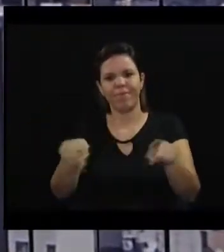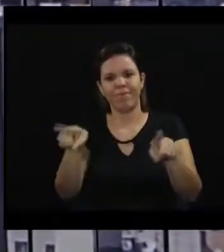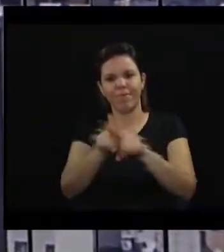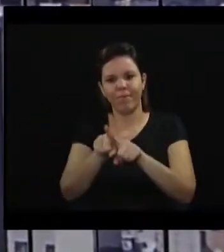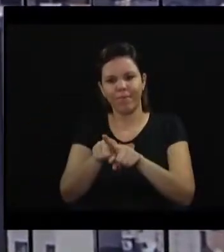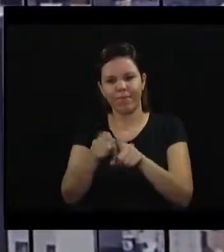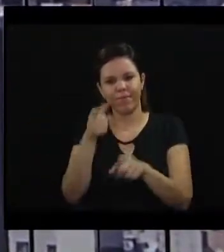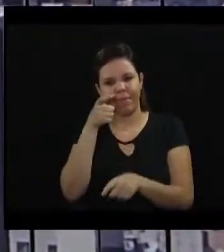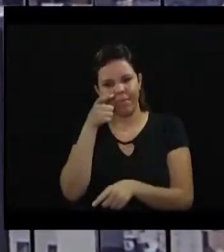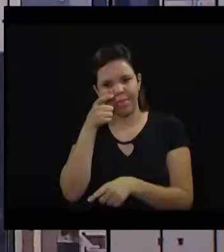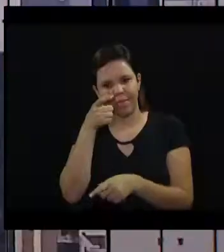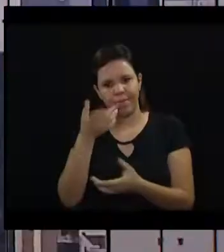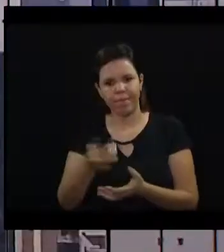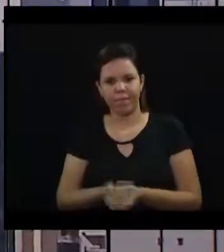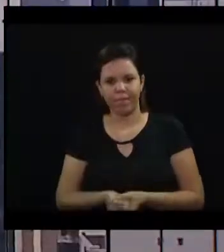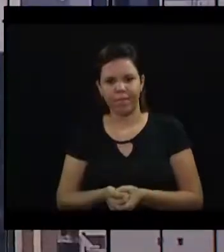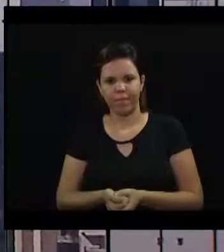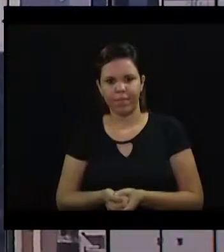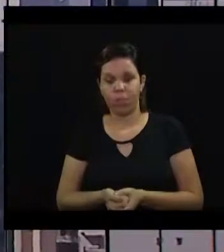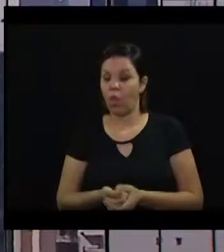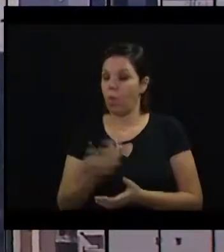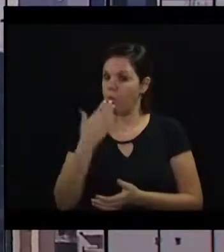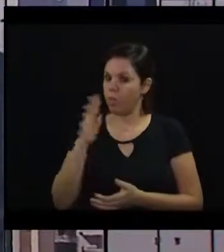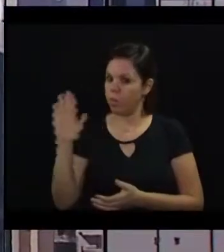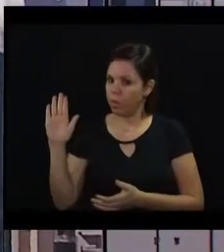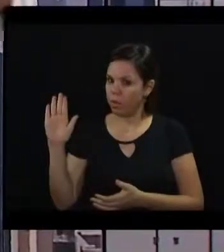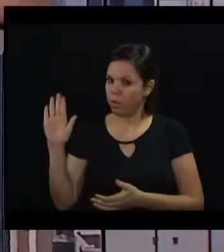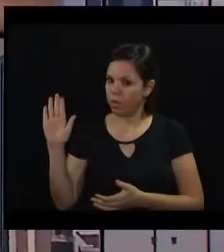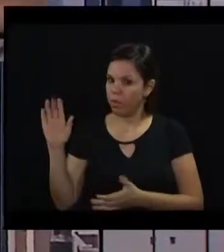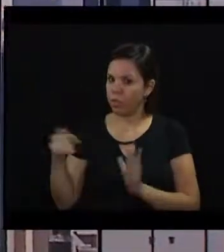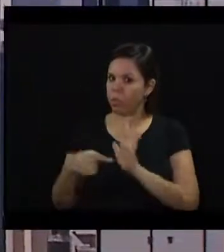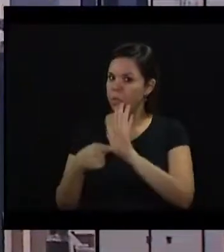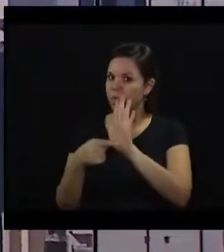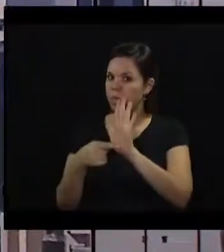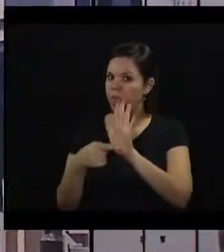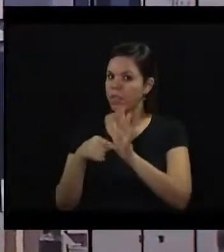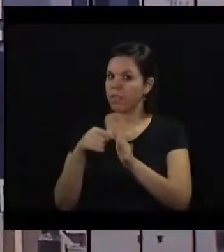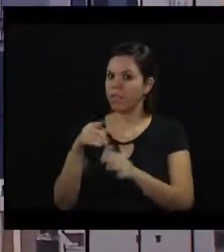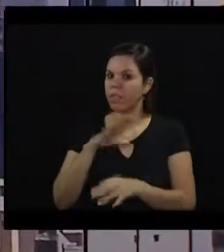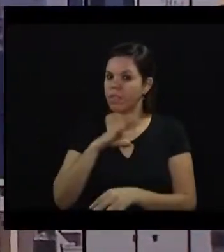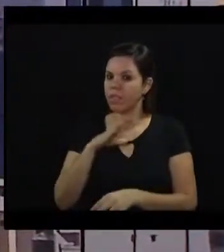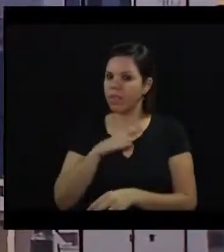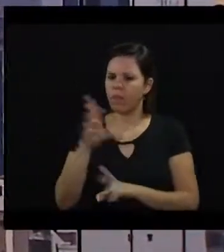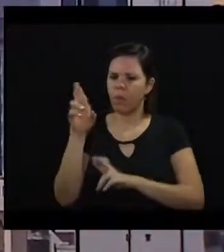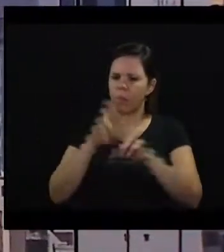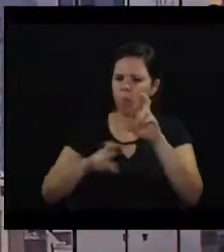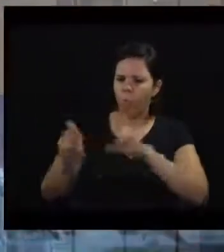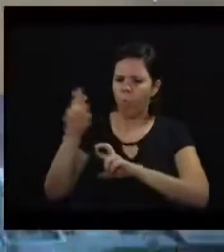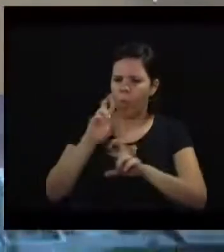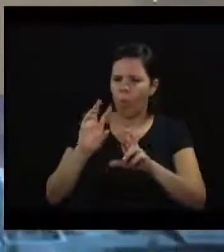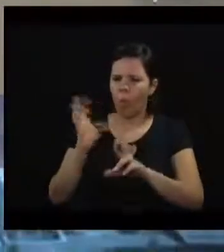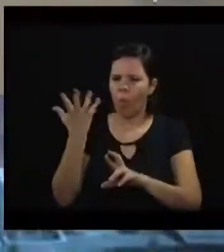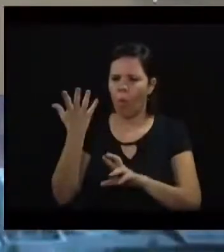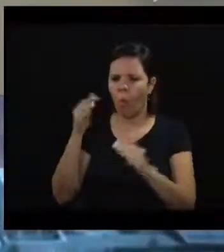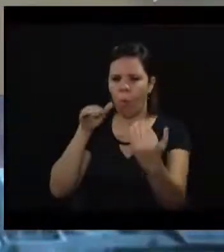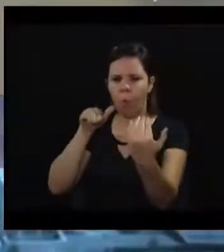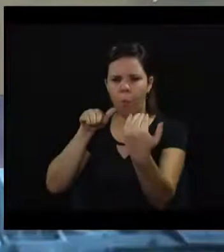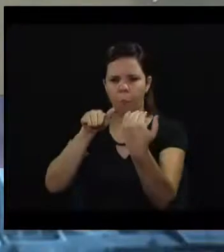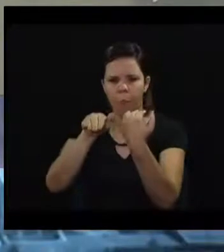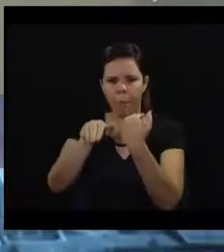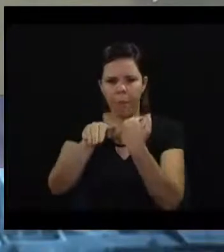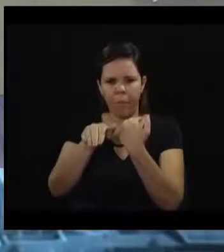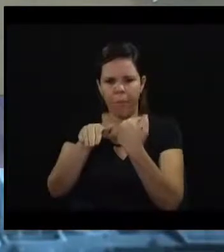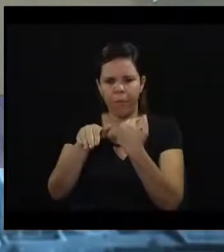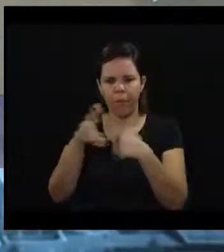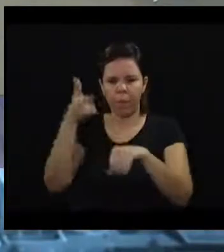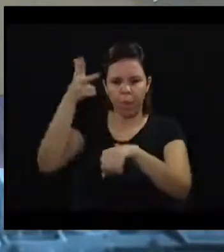sua audiência. Como prometido, vamos dar um giro pela cidade para conferir o trânsito pelas lentes da Sincamp,